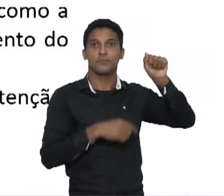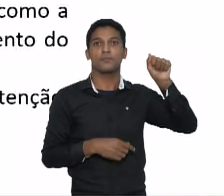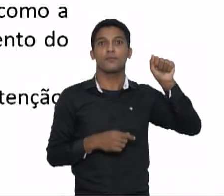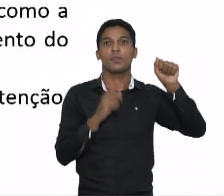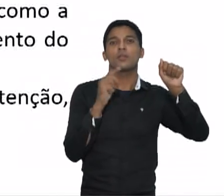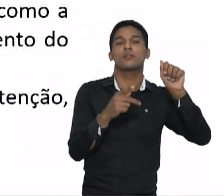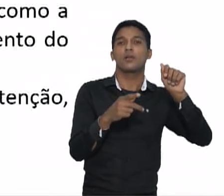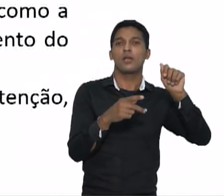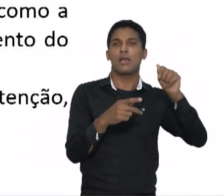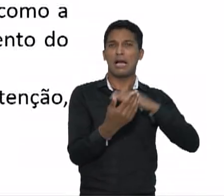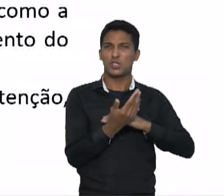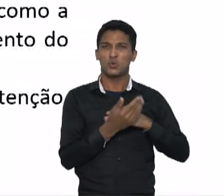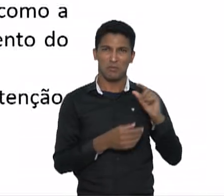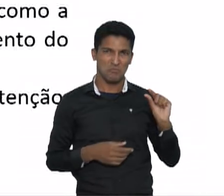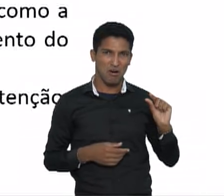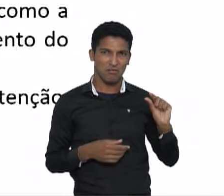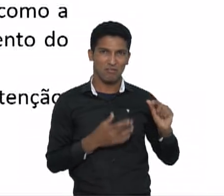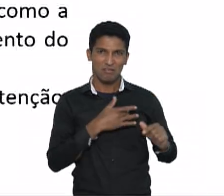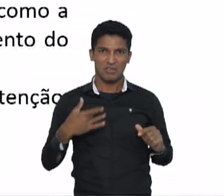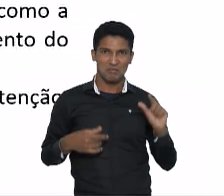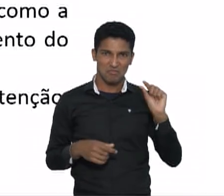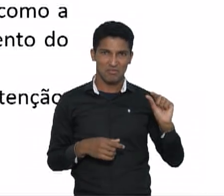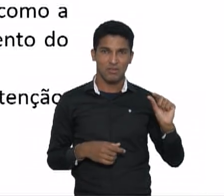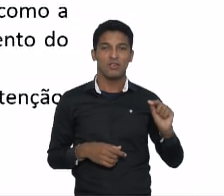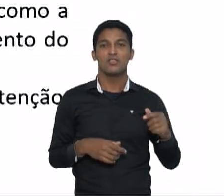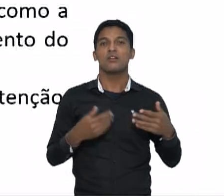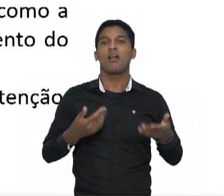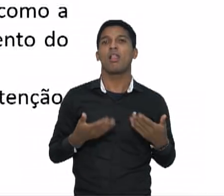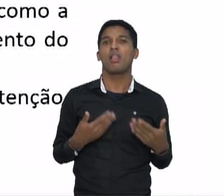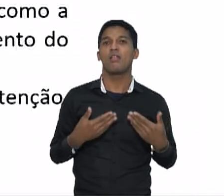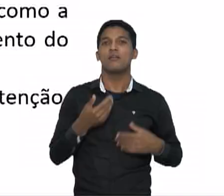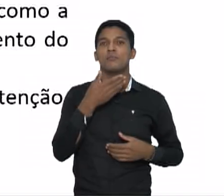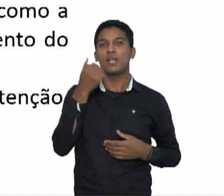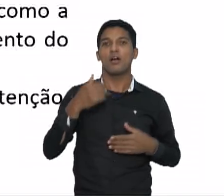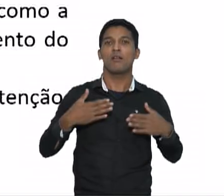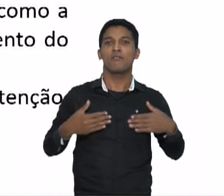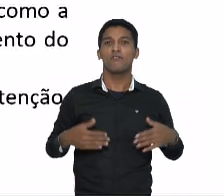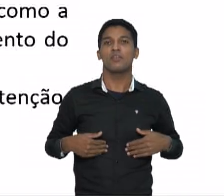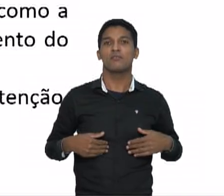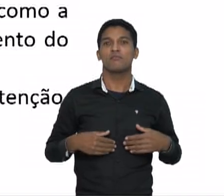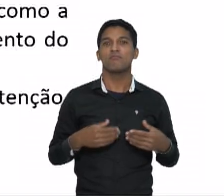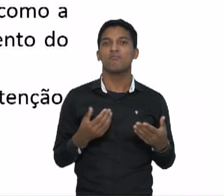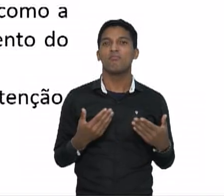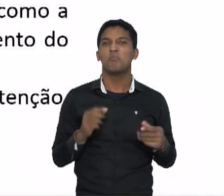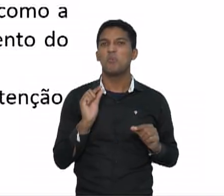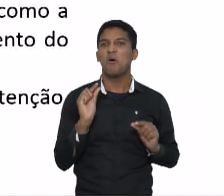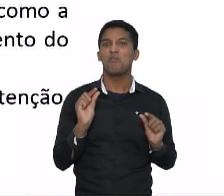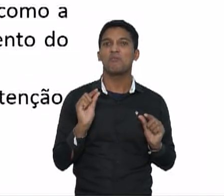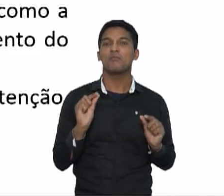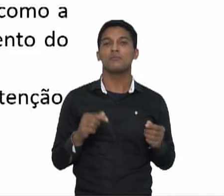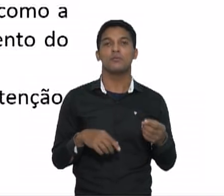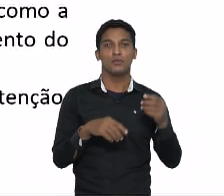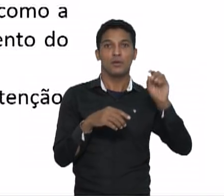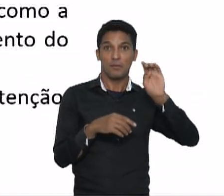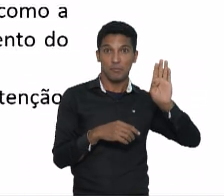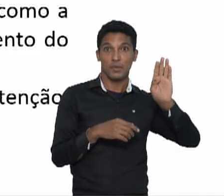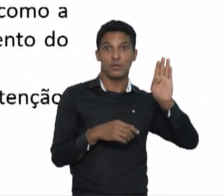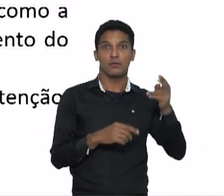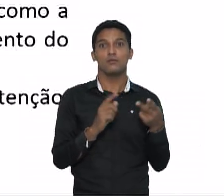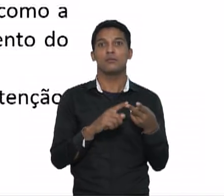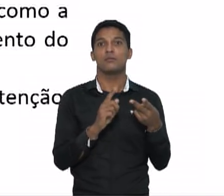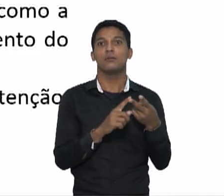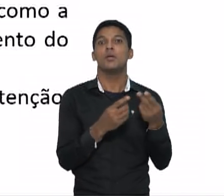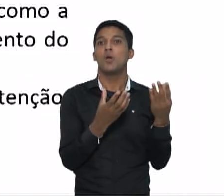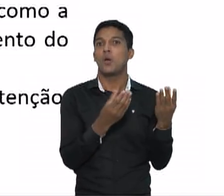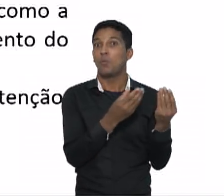são poucos, apenas uma leve melhora do condicionamento físico geral. Alternativa B. Muitos